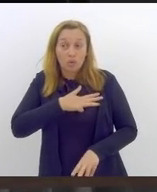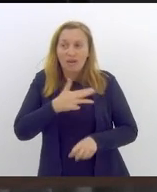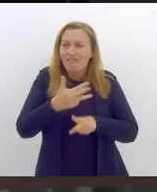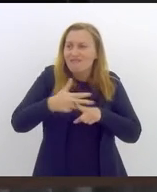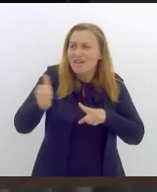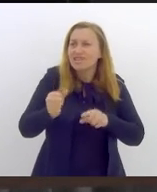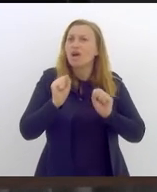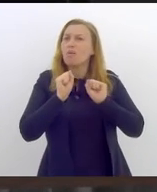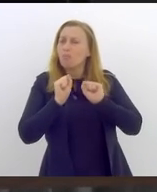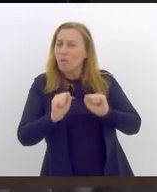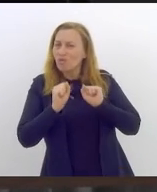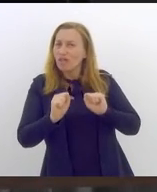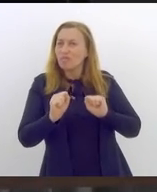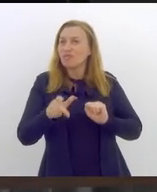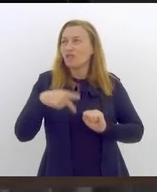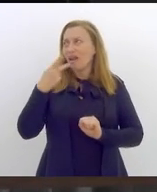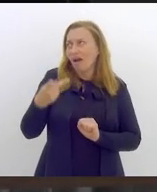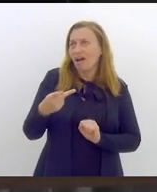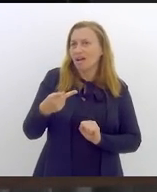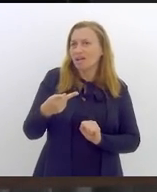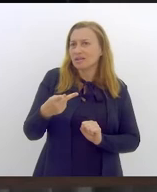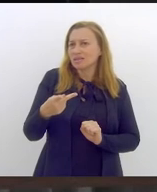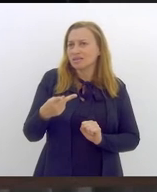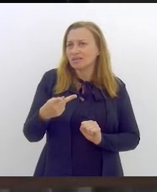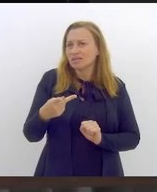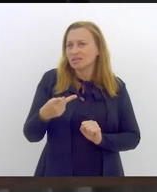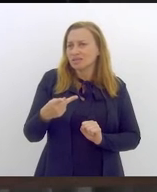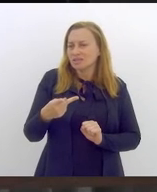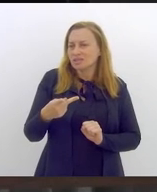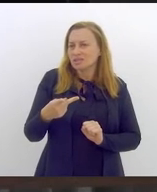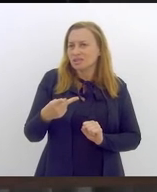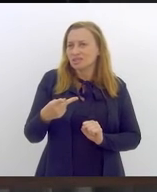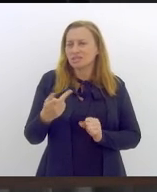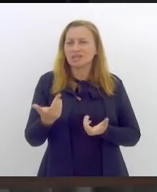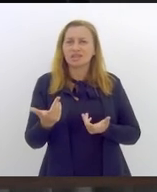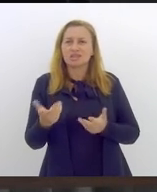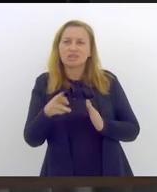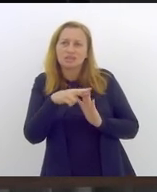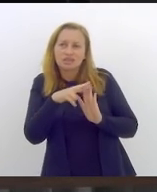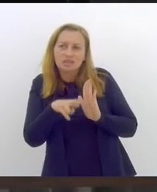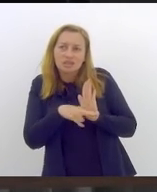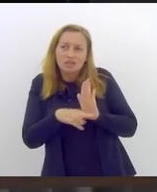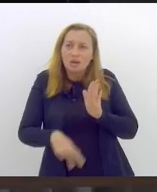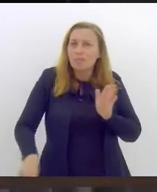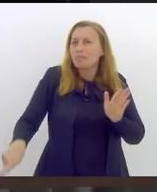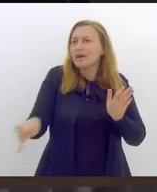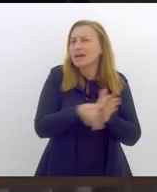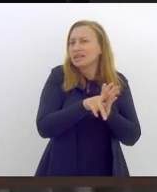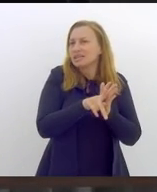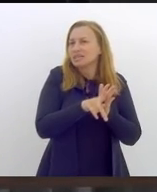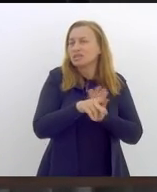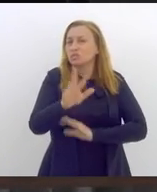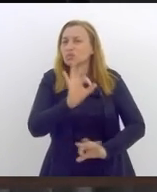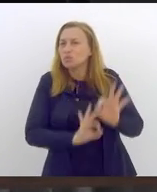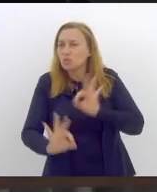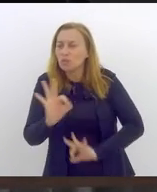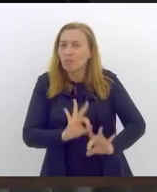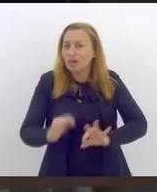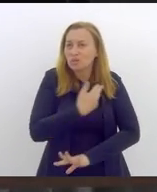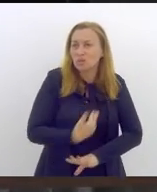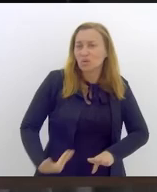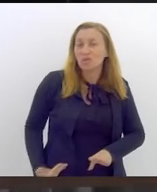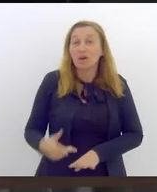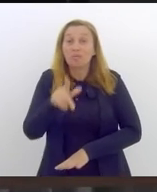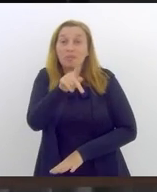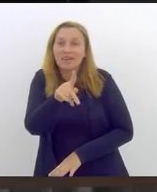nós podemos dizer que estas resoluções fazem parte do plano de governo